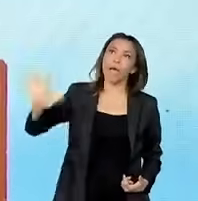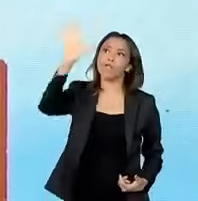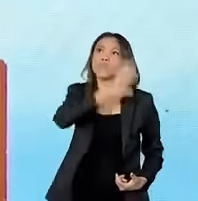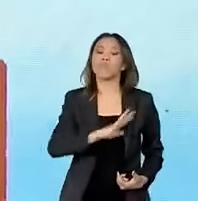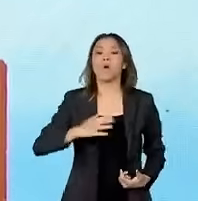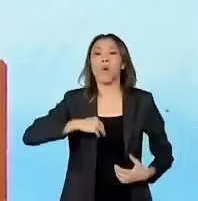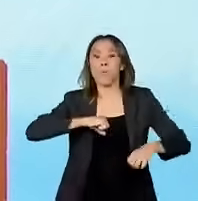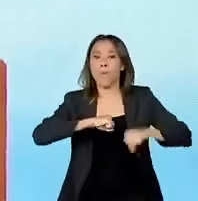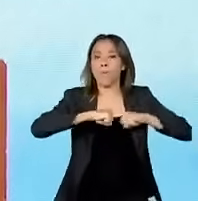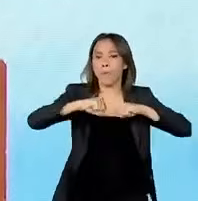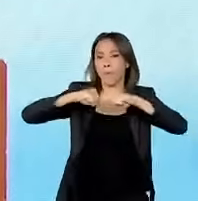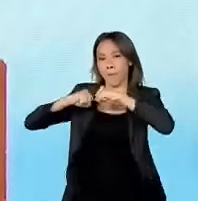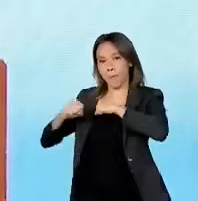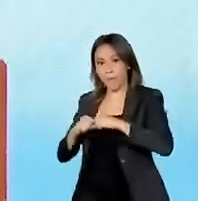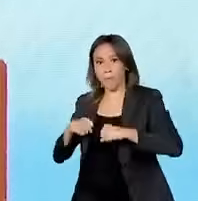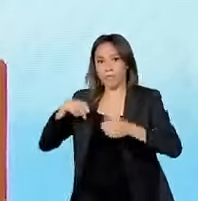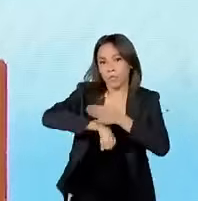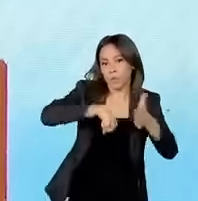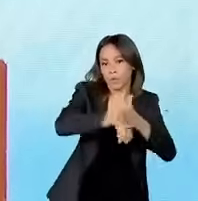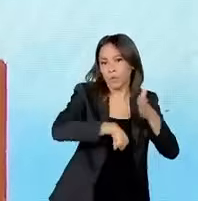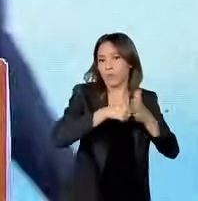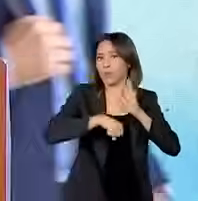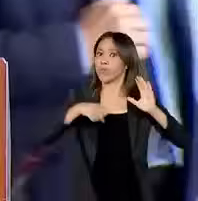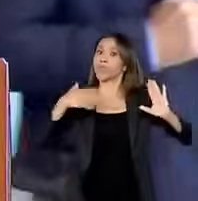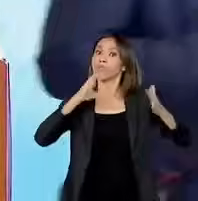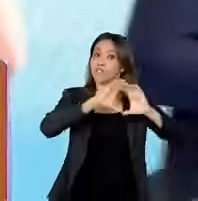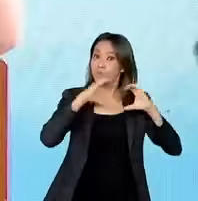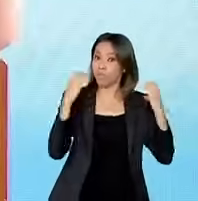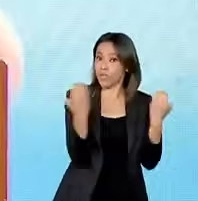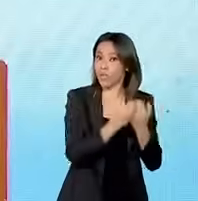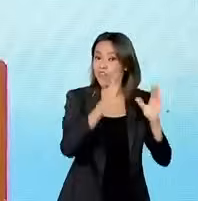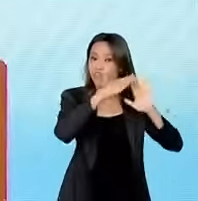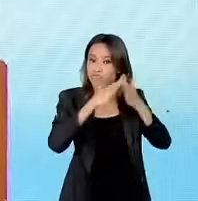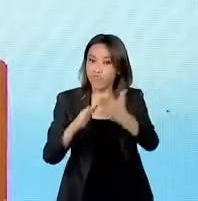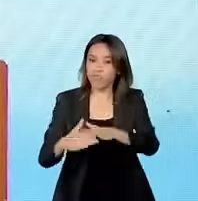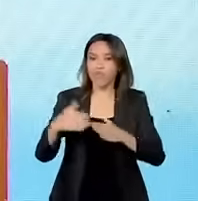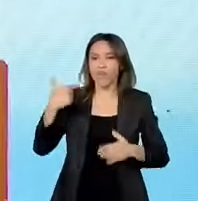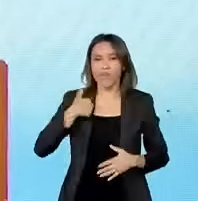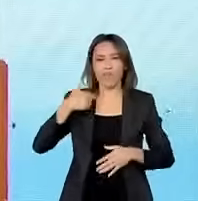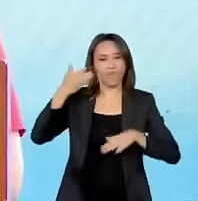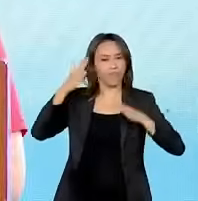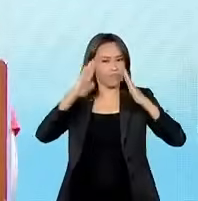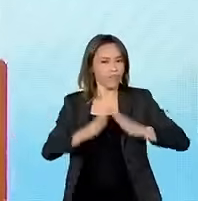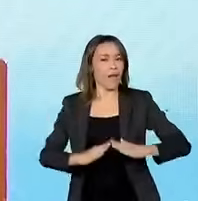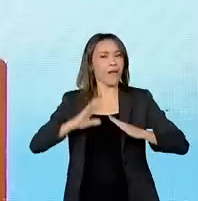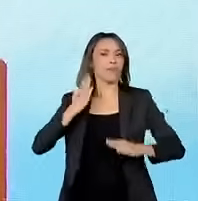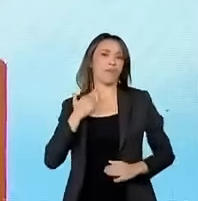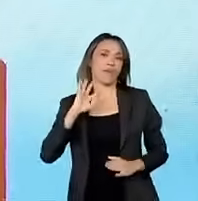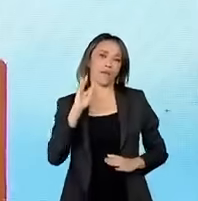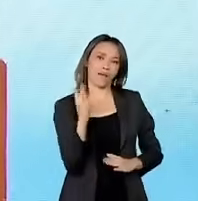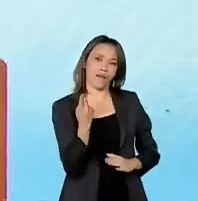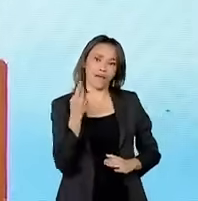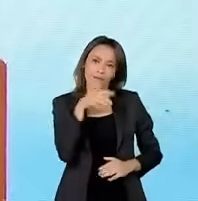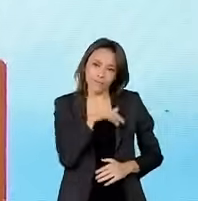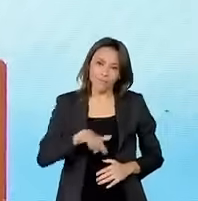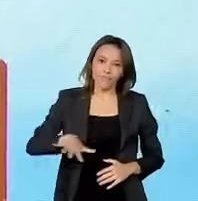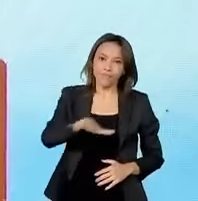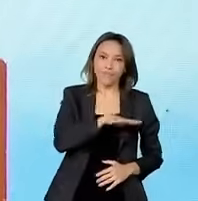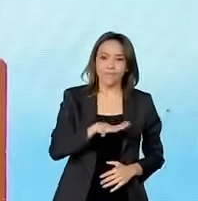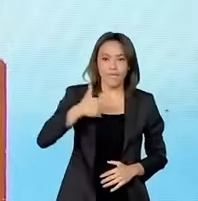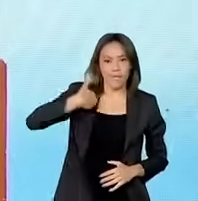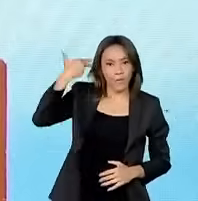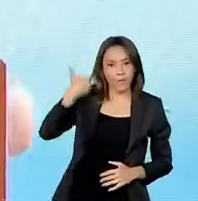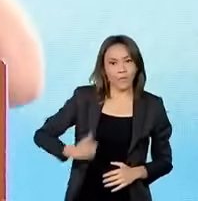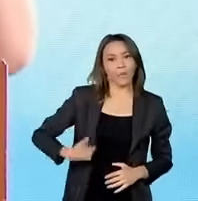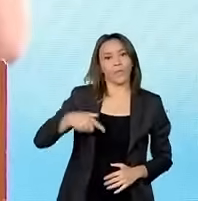Luta nos Bairros, Vilas e Favelas, sou moradora de uma ocupação urbana lá em Belo Horizonte, Ocupação Eliana Silva, e sou